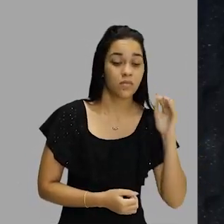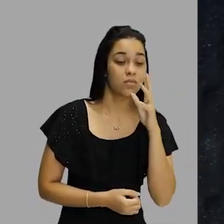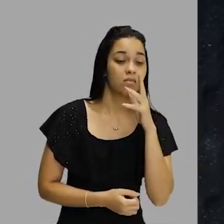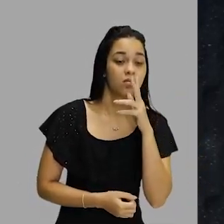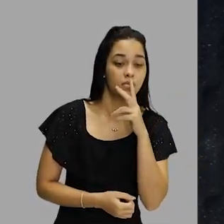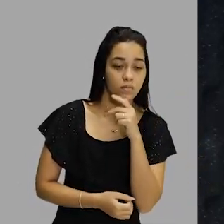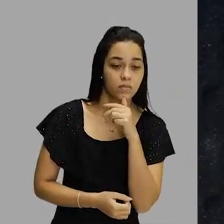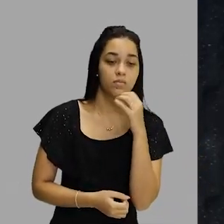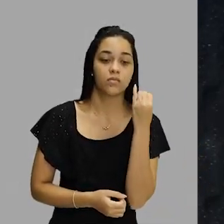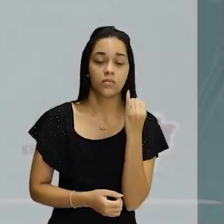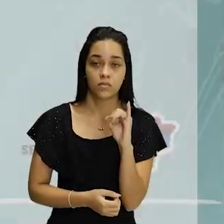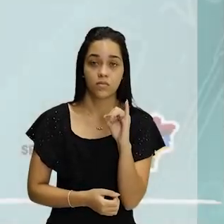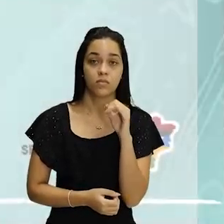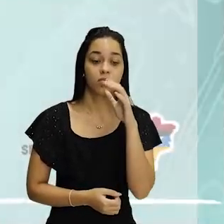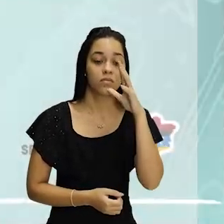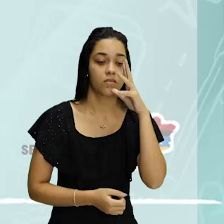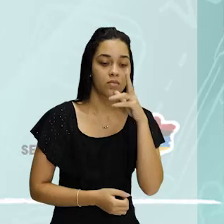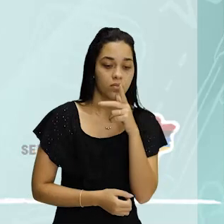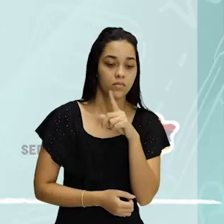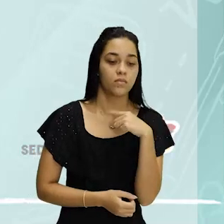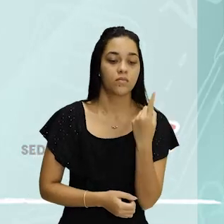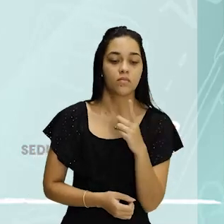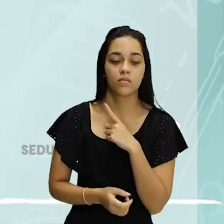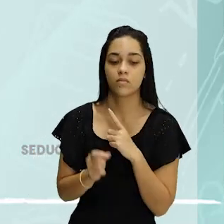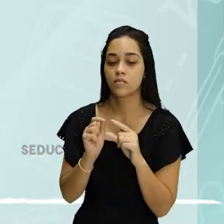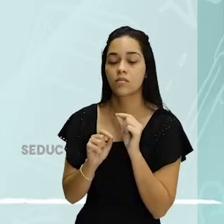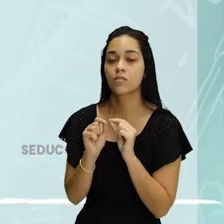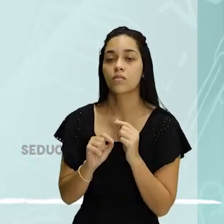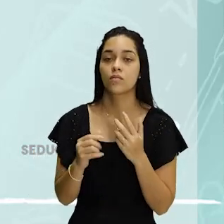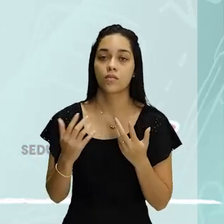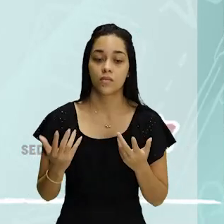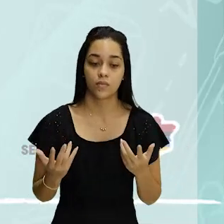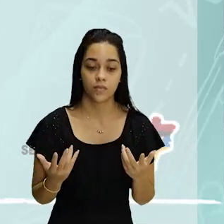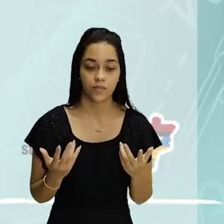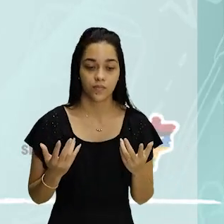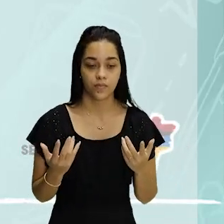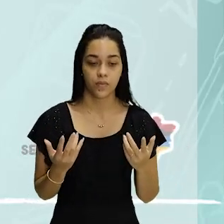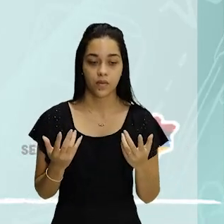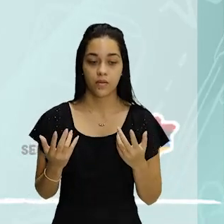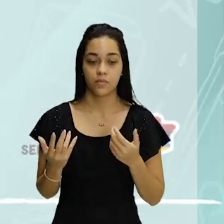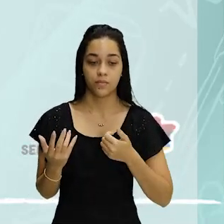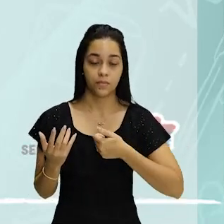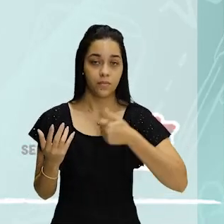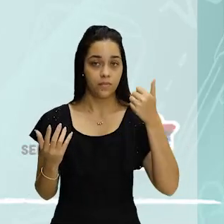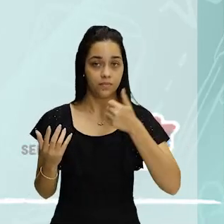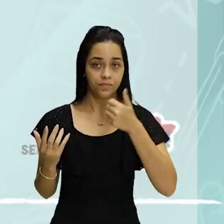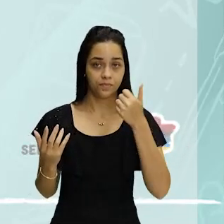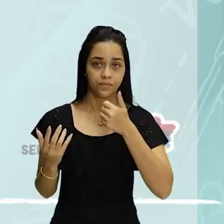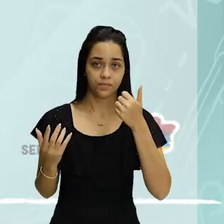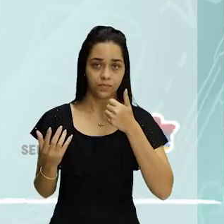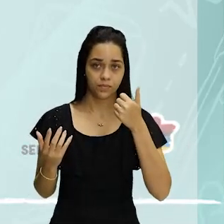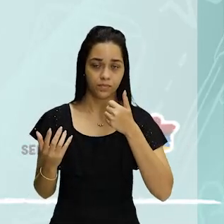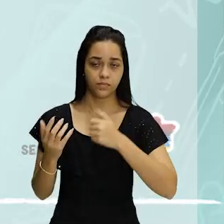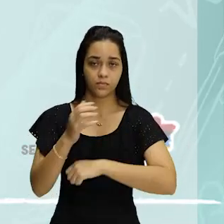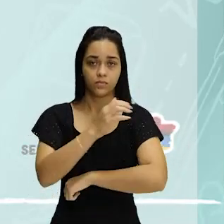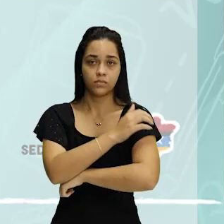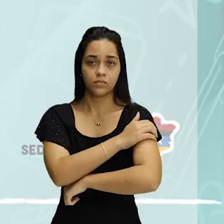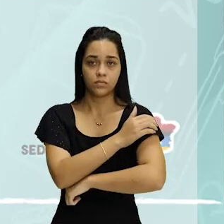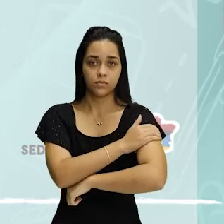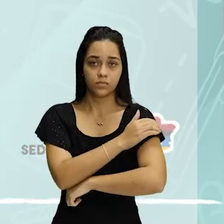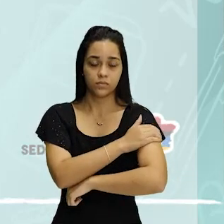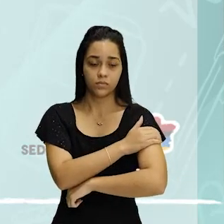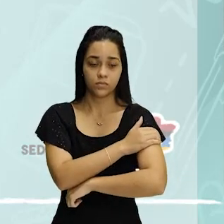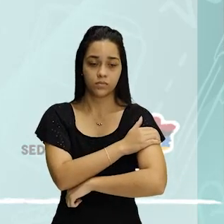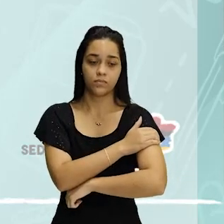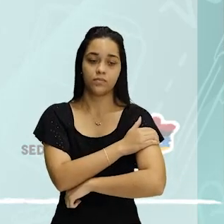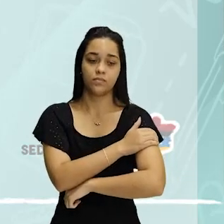pessoal. Se é lenta, nós temos aqui, ó, o primeiro indivíduo aqui, o primeiro músculo aqui vai ser